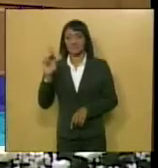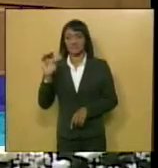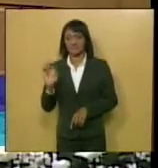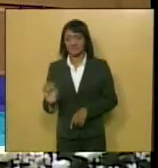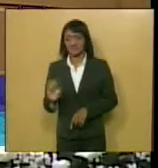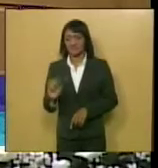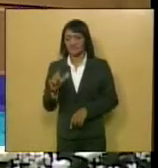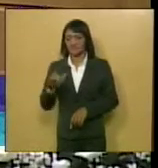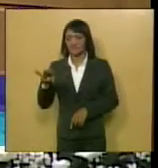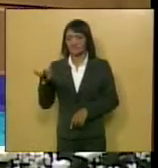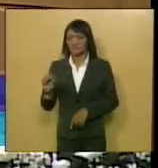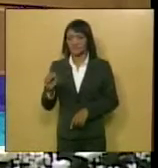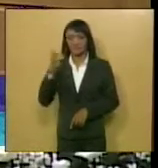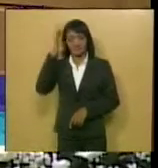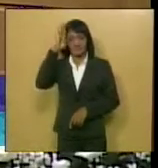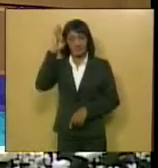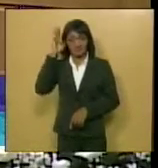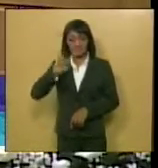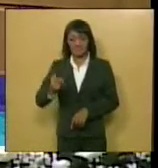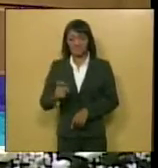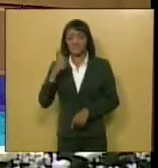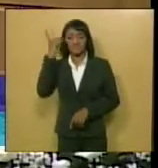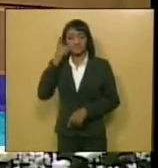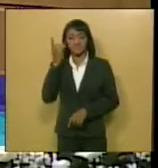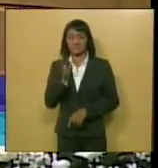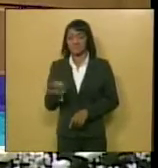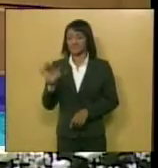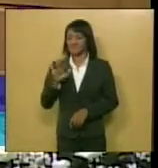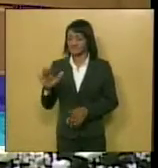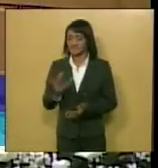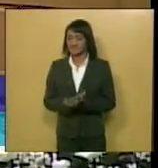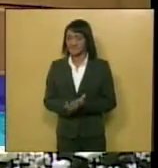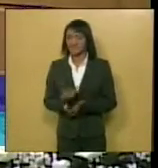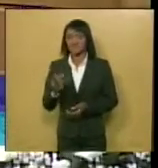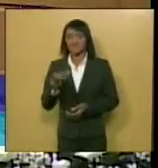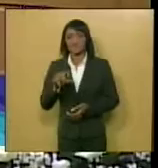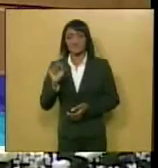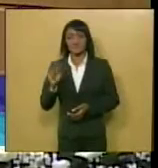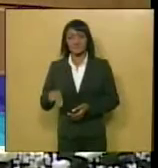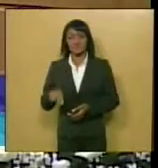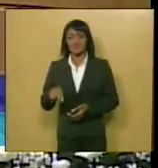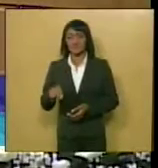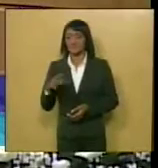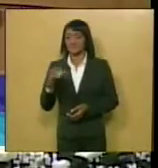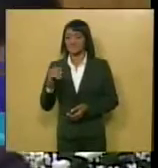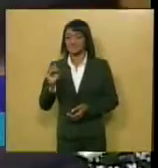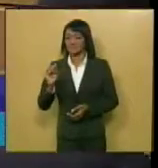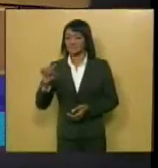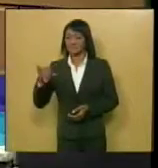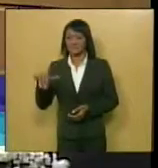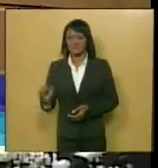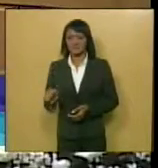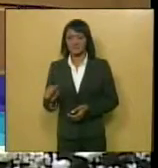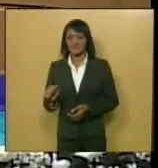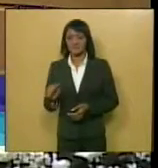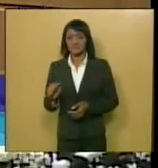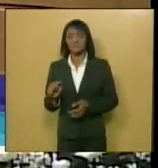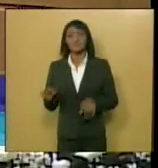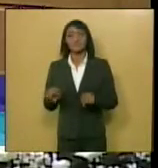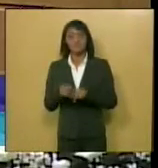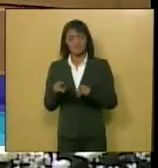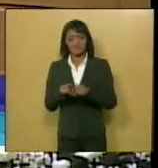ex-deputado federal, senhor Gilton Garcia, membro da Academia Sergipana de Letras